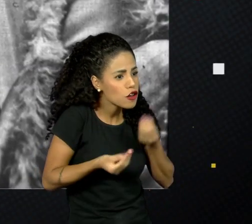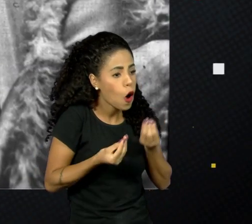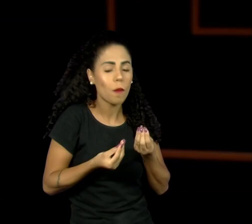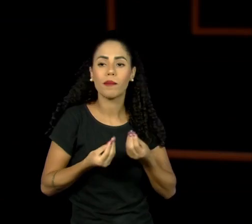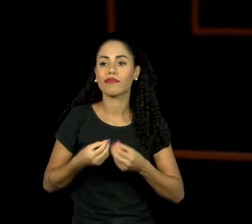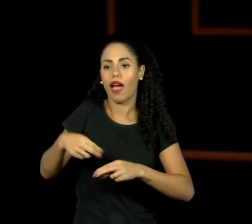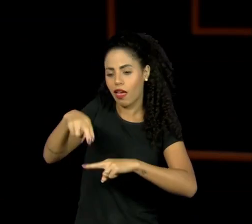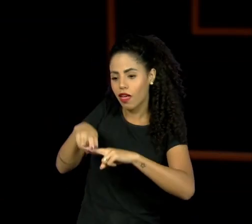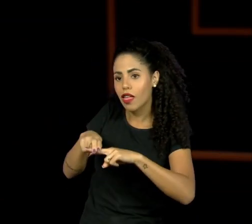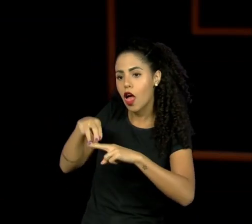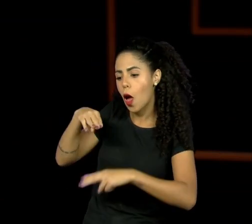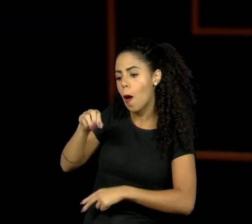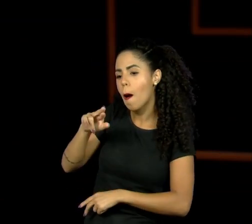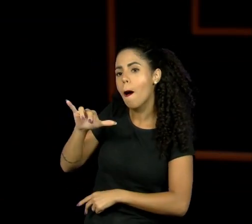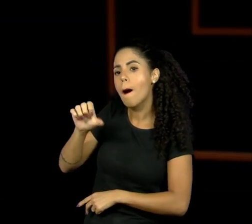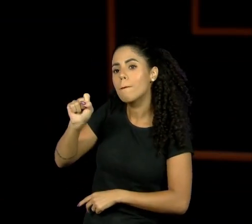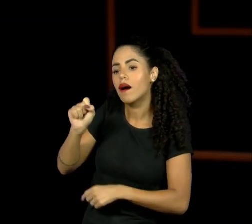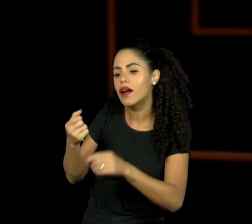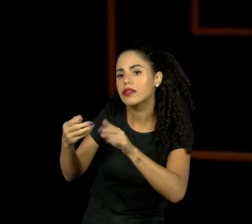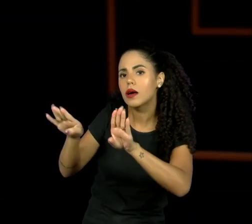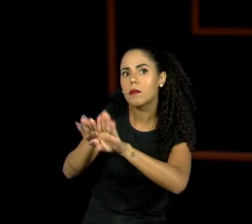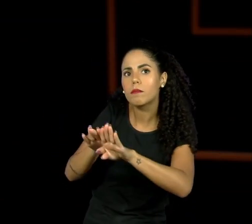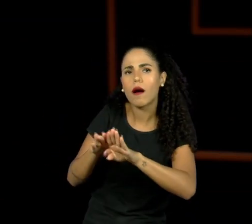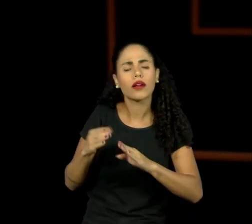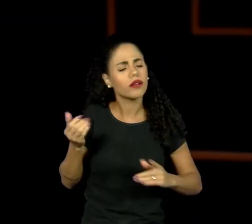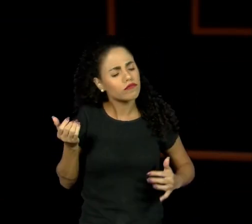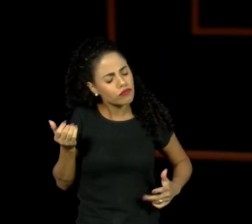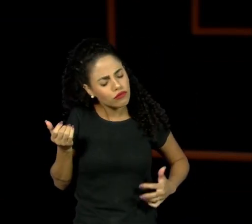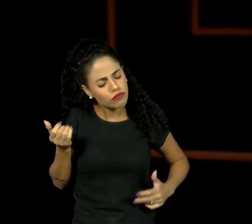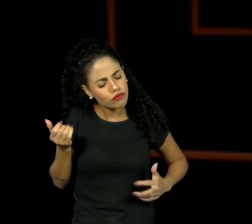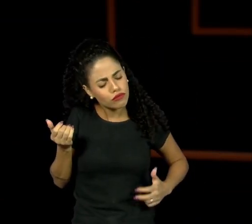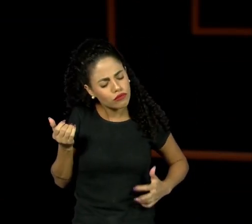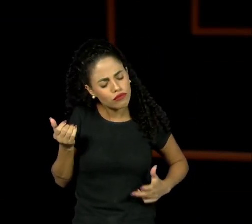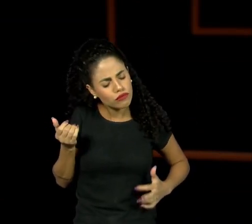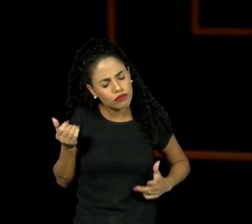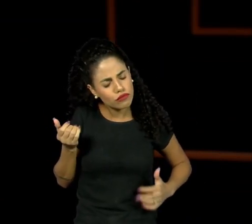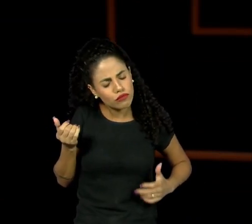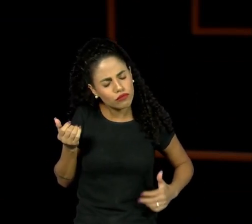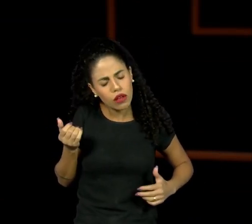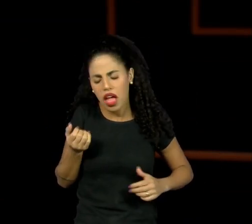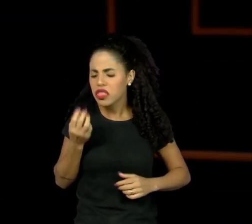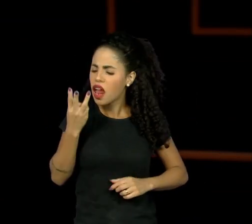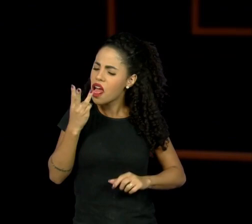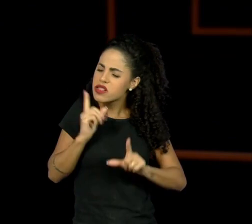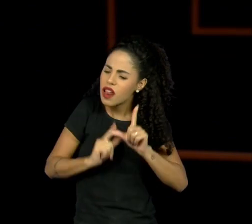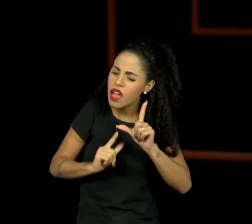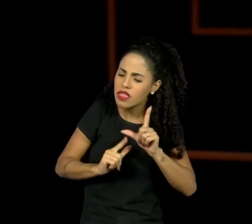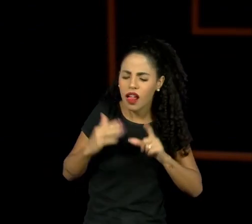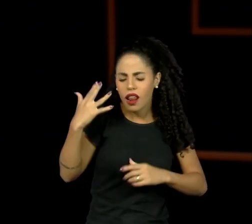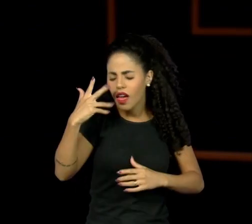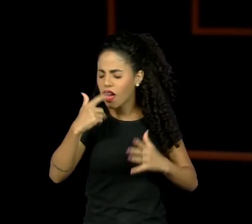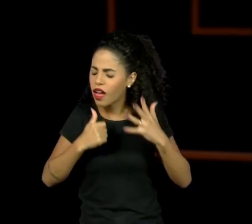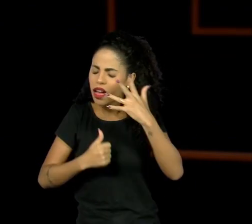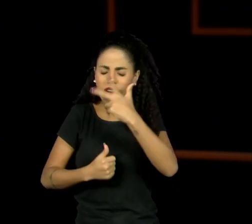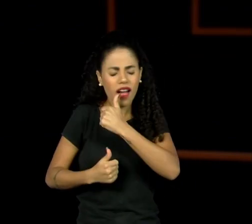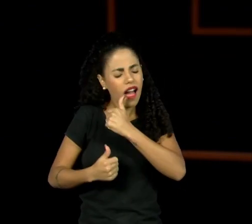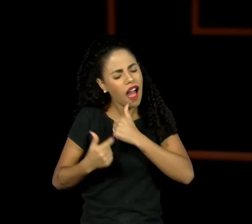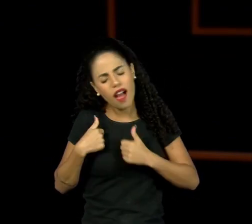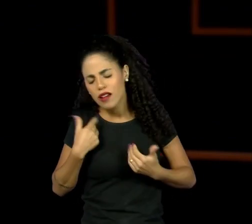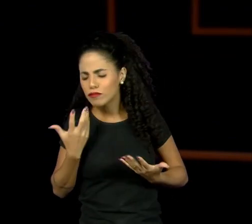num sofá, a porta ali, Moraes aqui tocando. São 3 letrinhas, todas bonitinhas, vindas